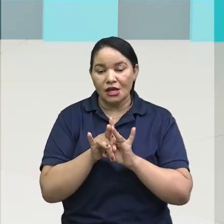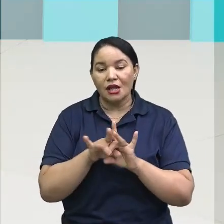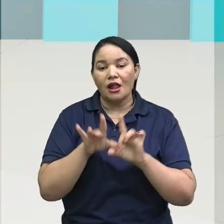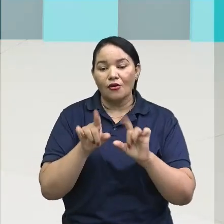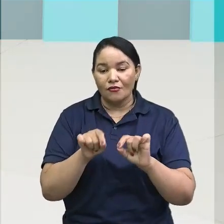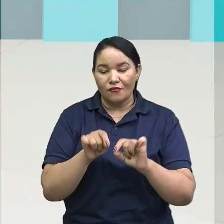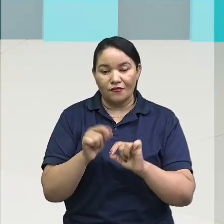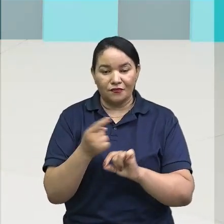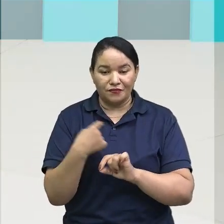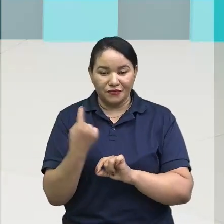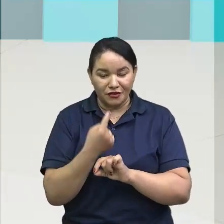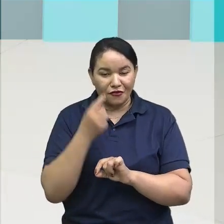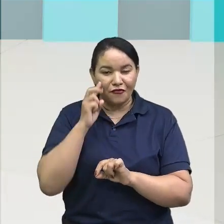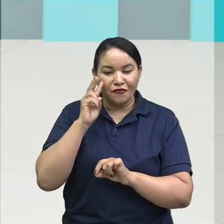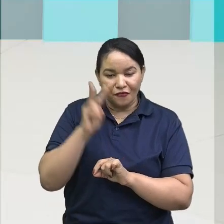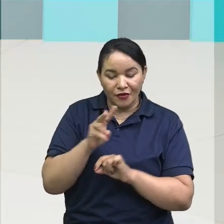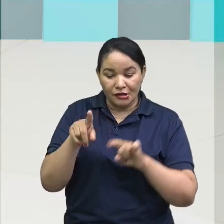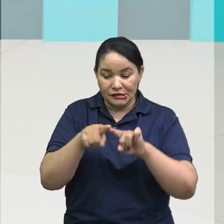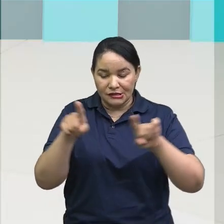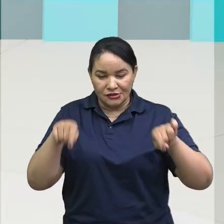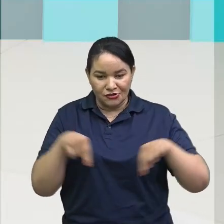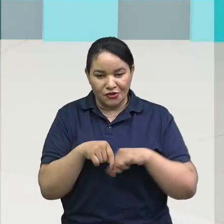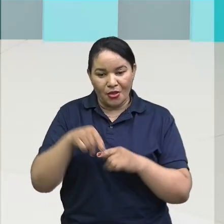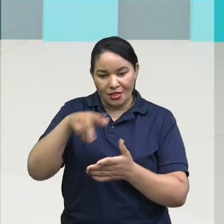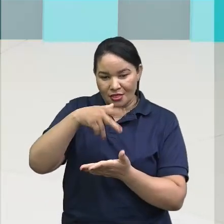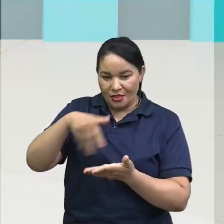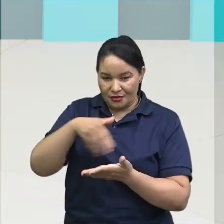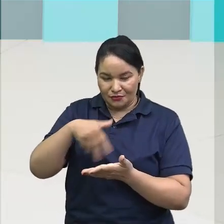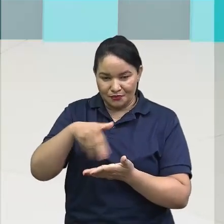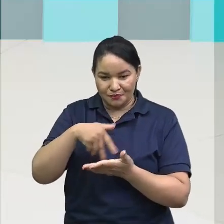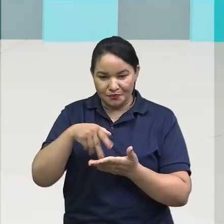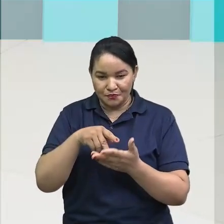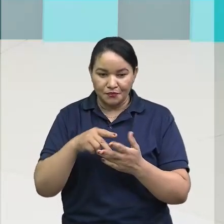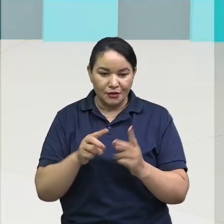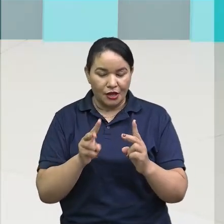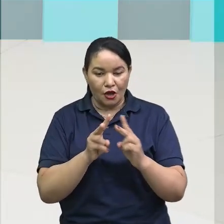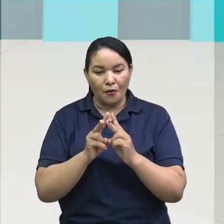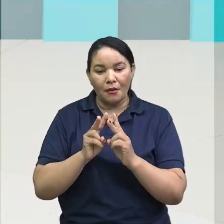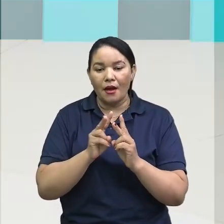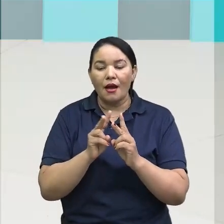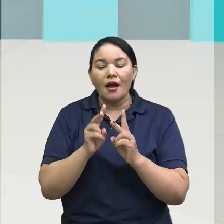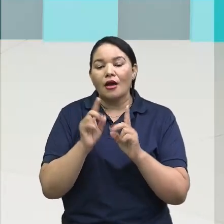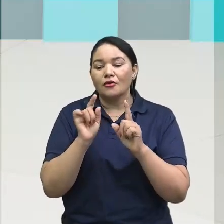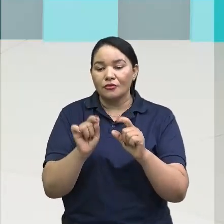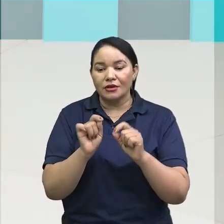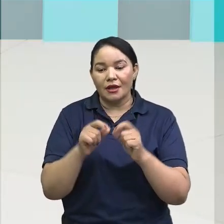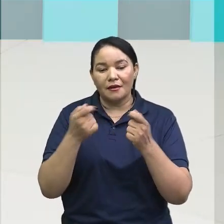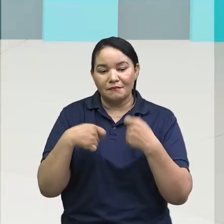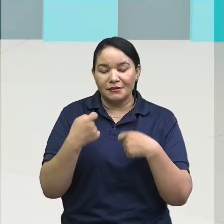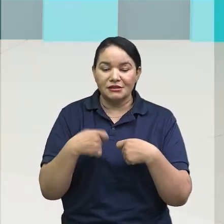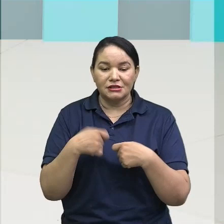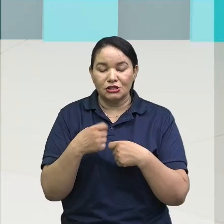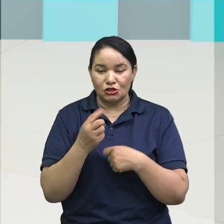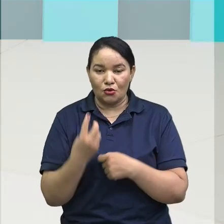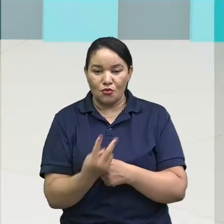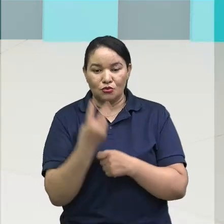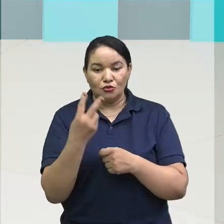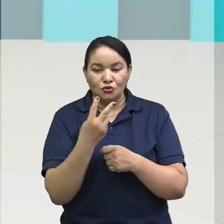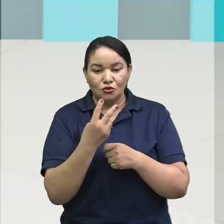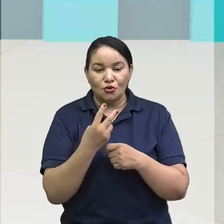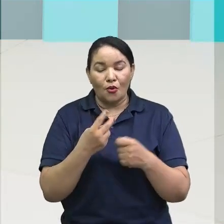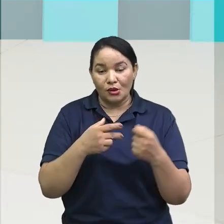vê muito na dança de salão, na dança de pares, que precisa ali da condução, em